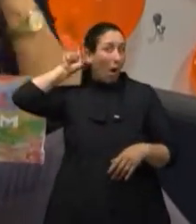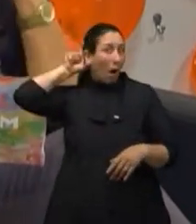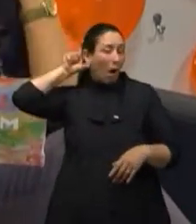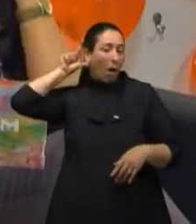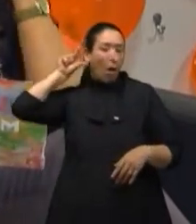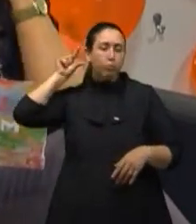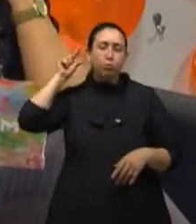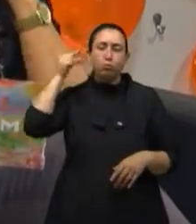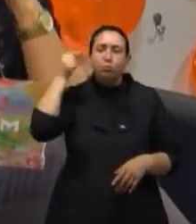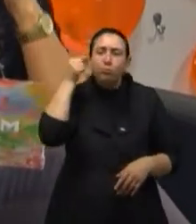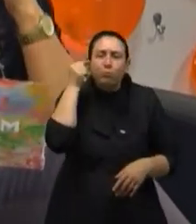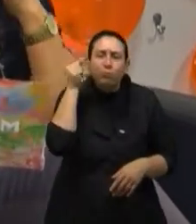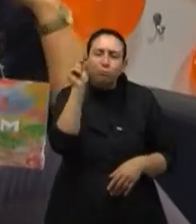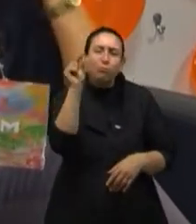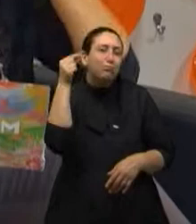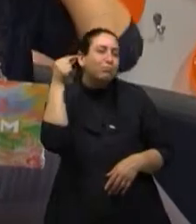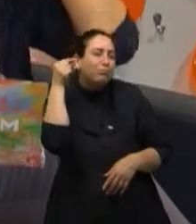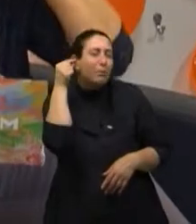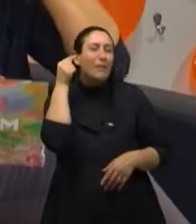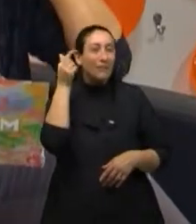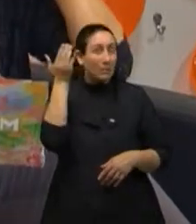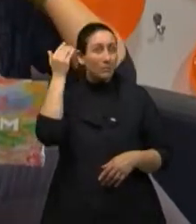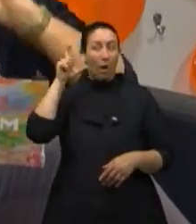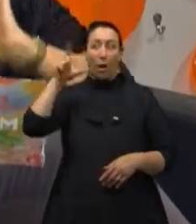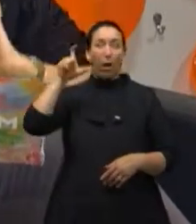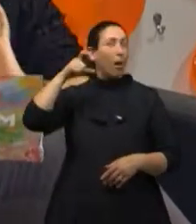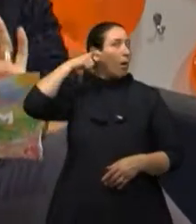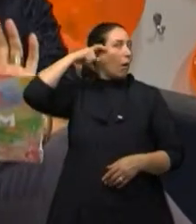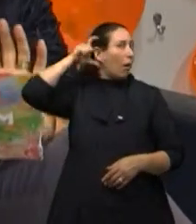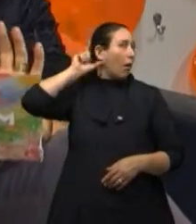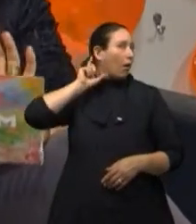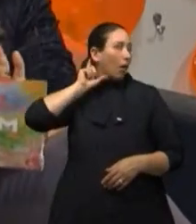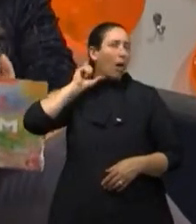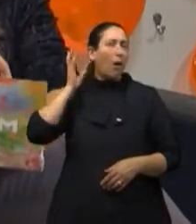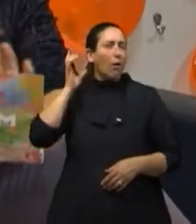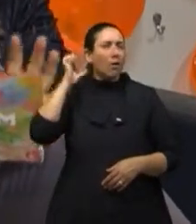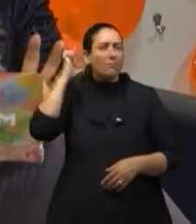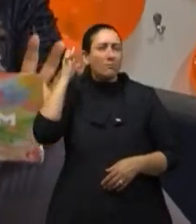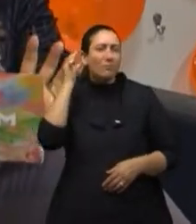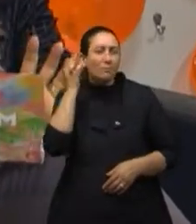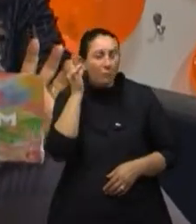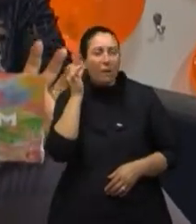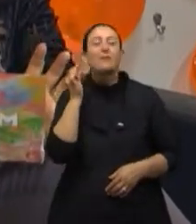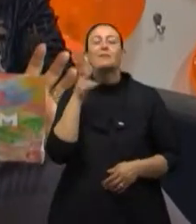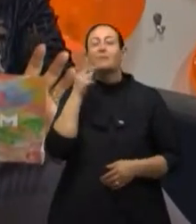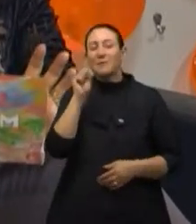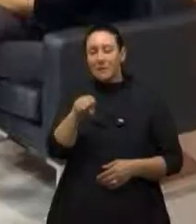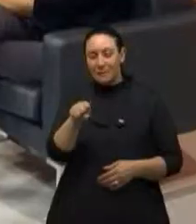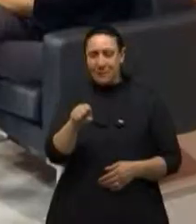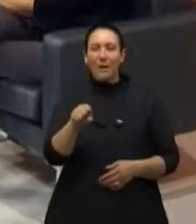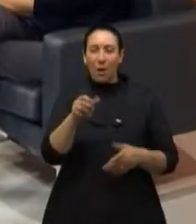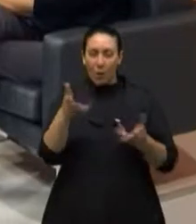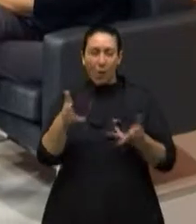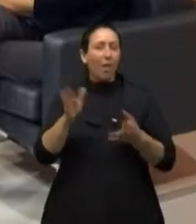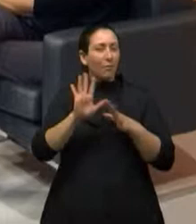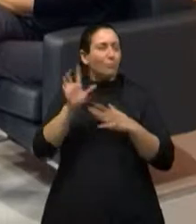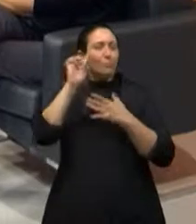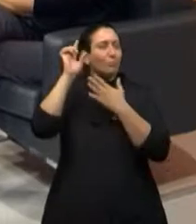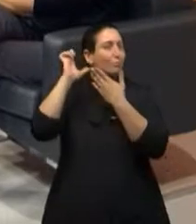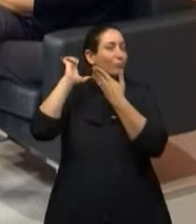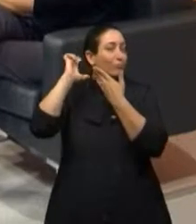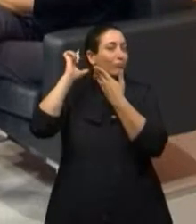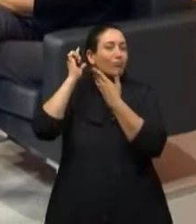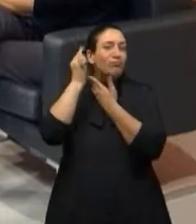né aonde que põe no ouvido antes era um aparelho enorme que ficava atrás da orelha depois veio totalmente para dentro da orelha né